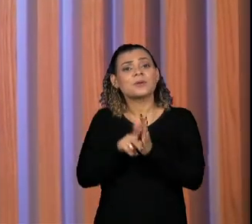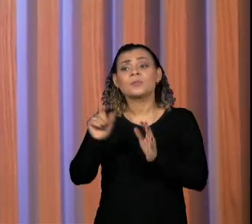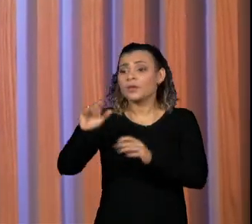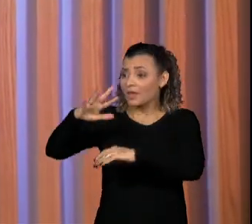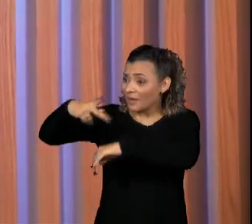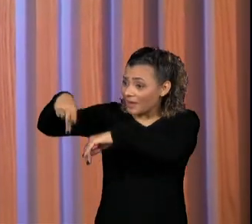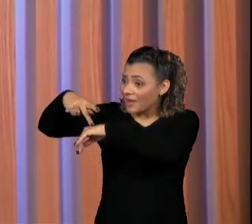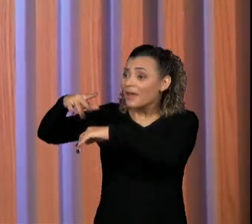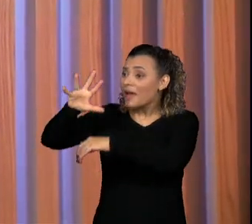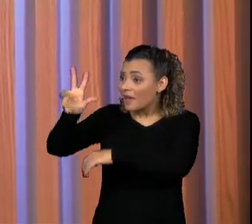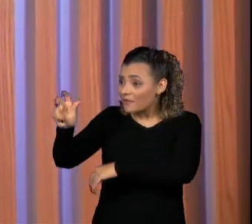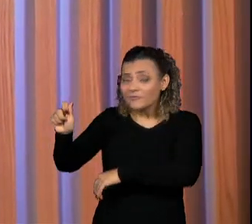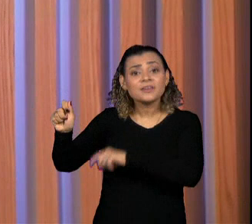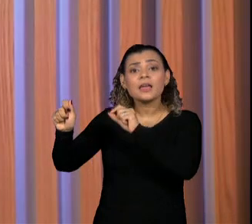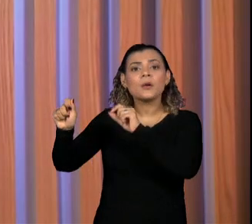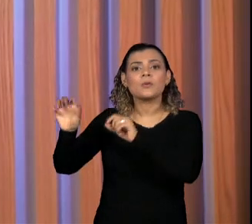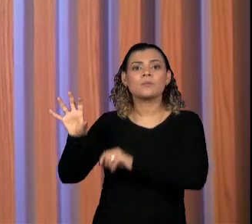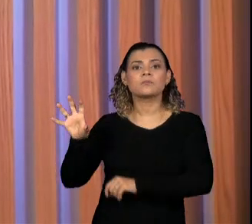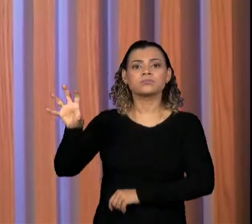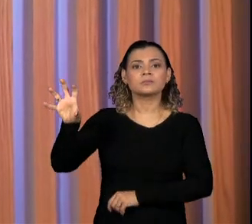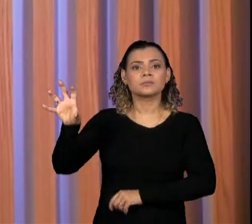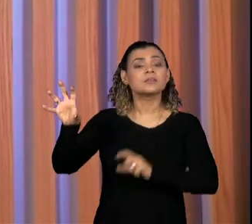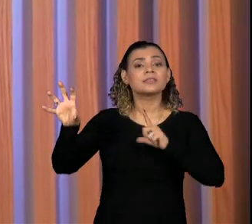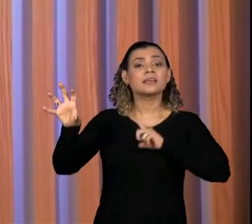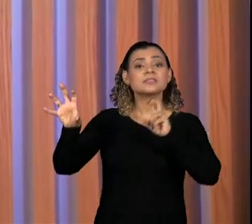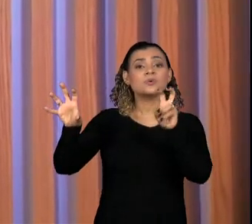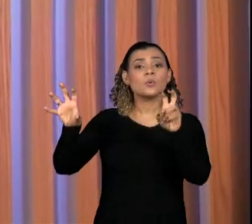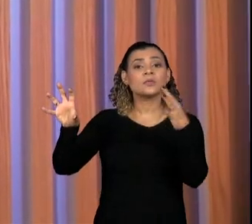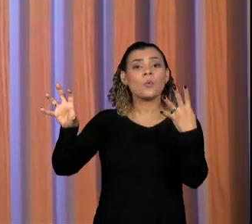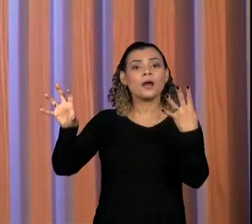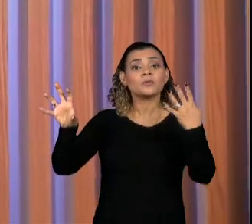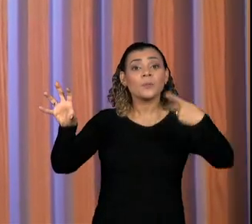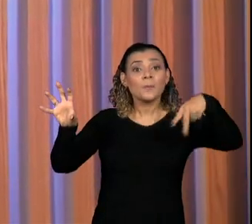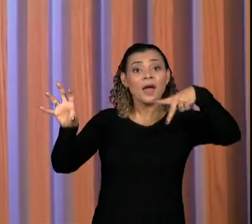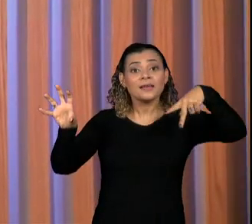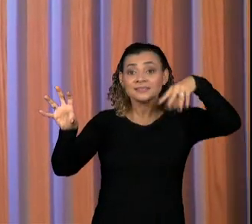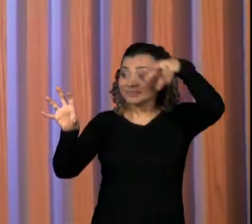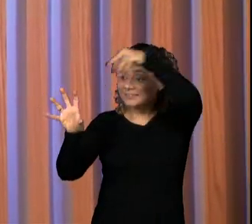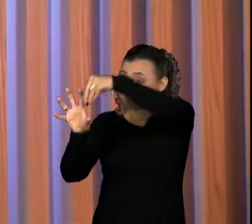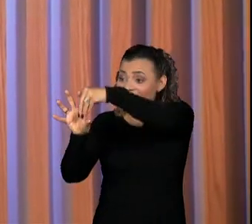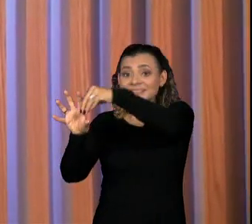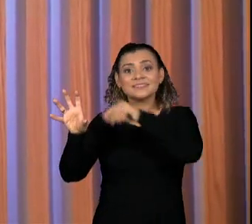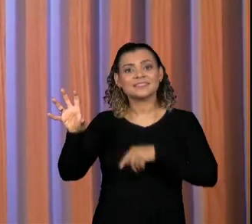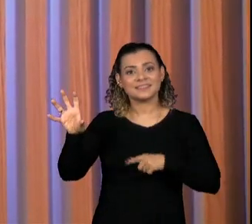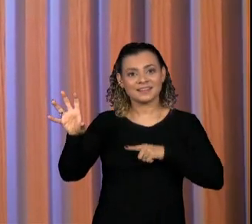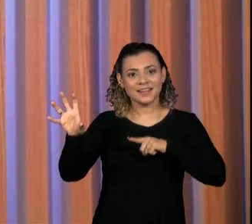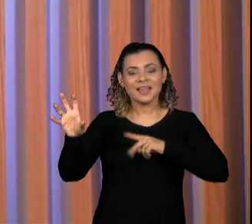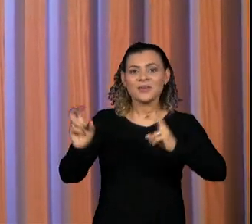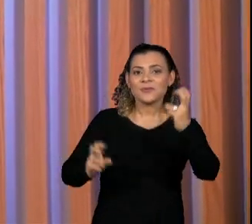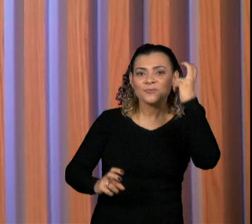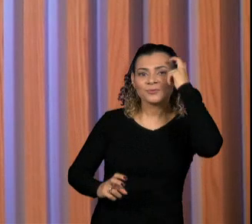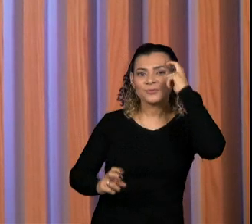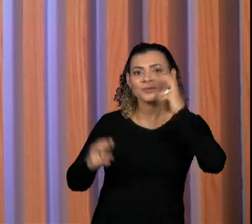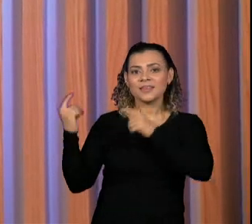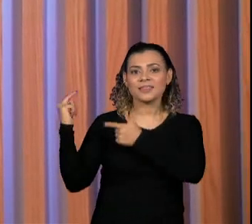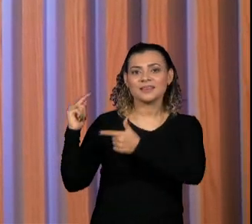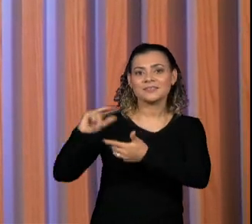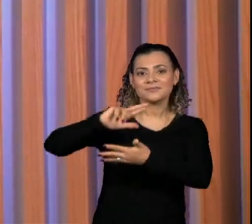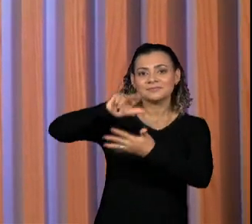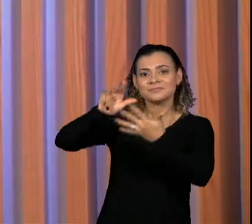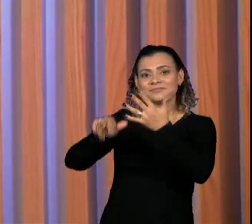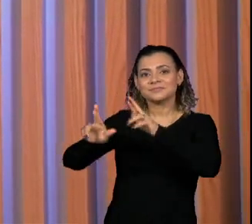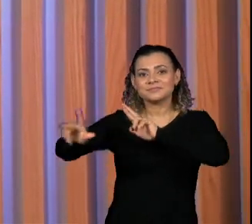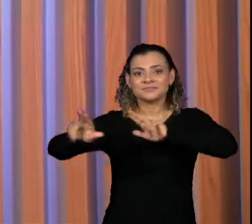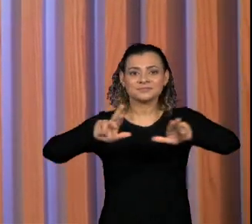hoje. A África é um continente com 54 países, cada um deles com culturas e tradições diferentes.